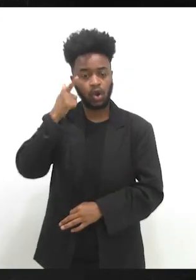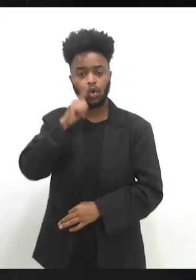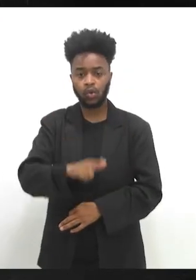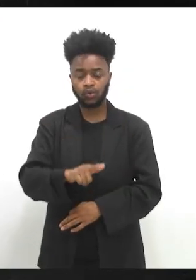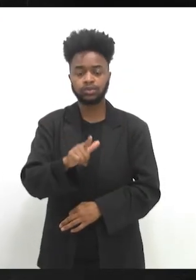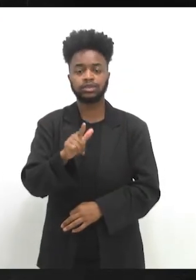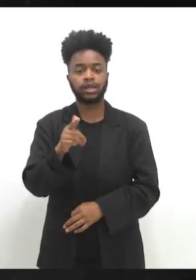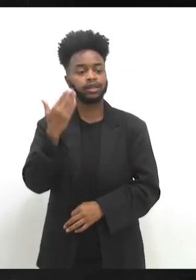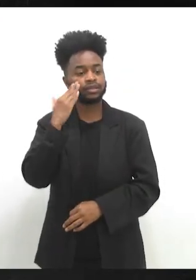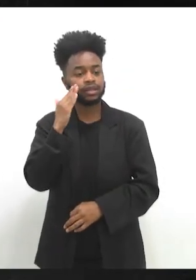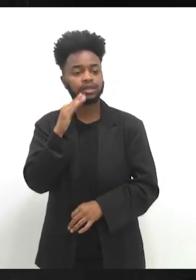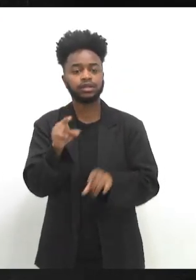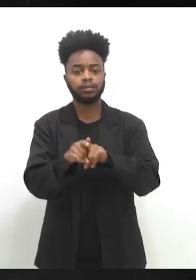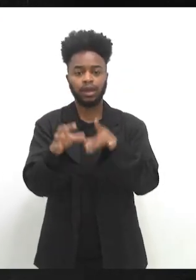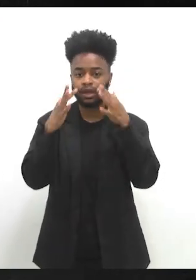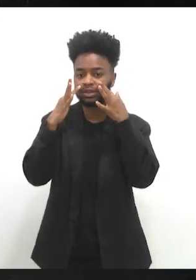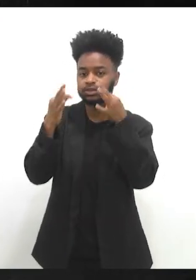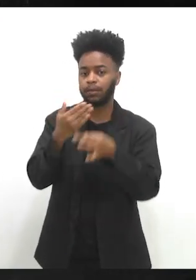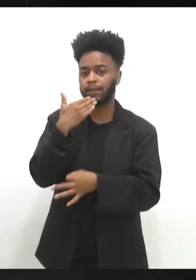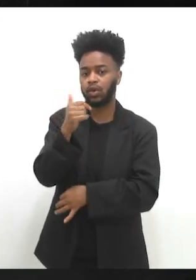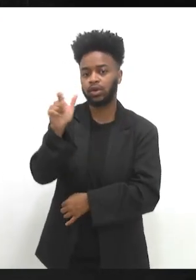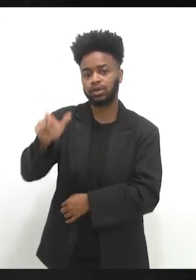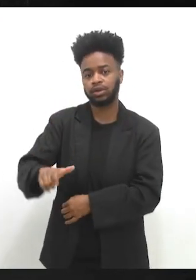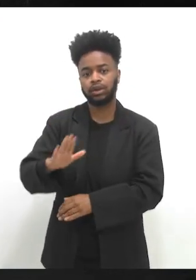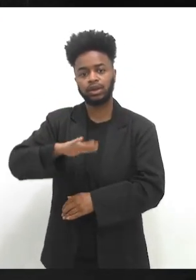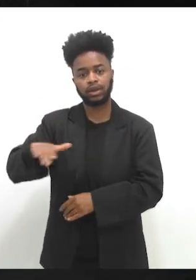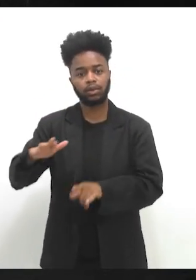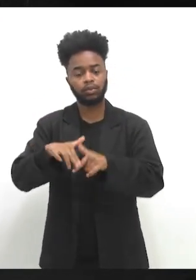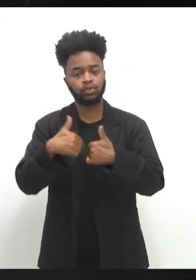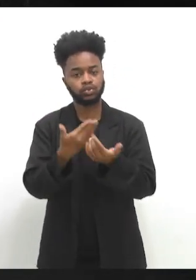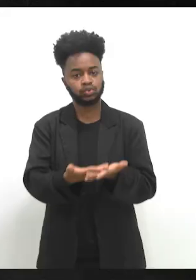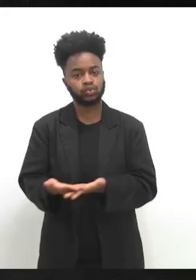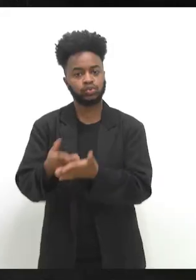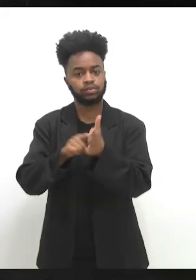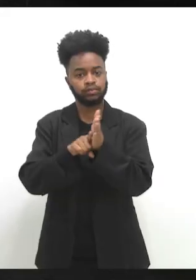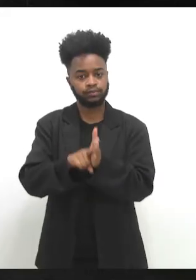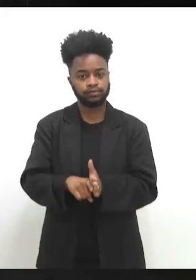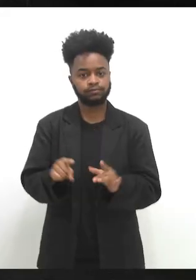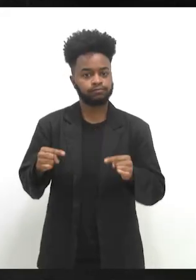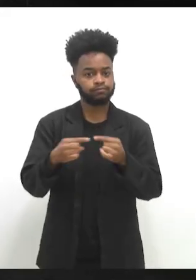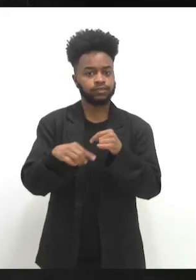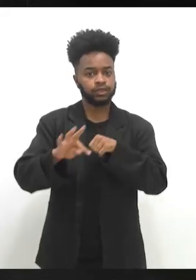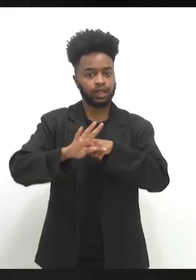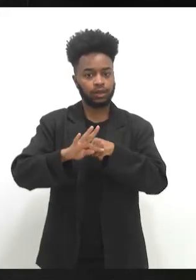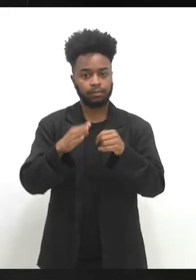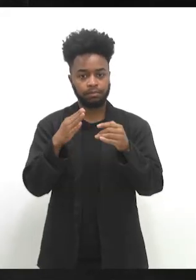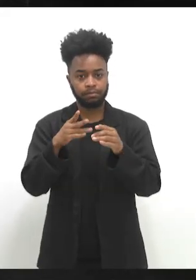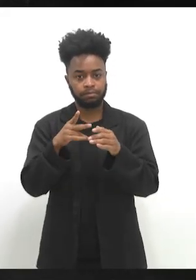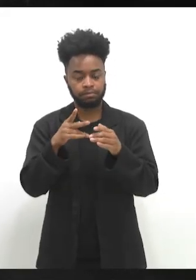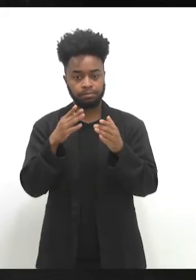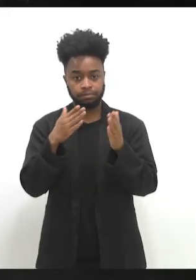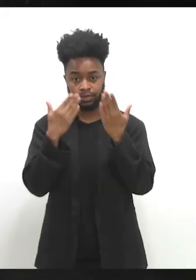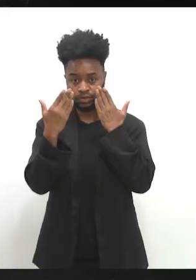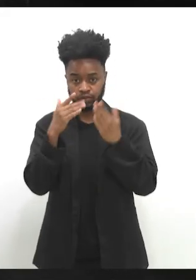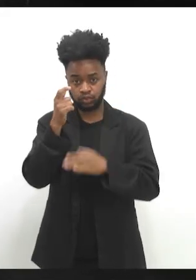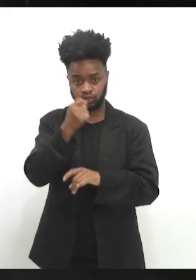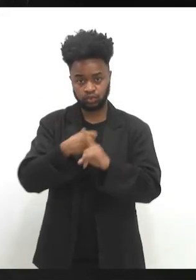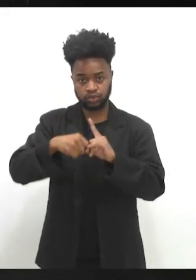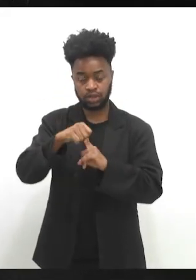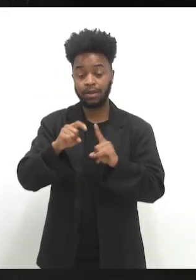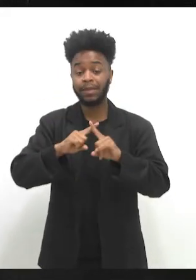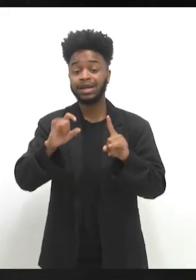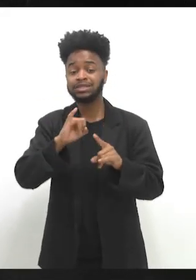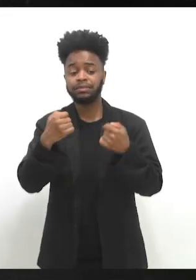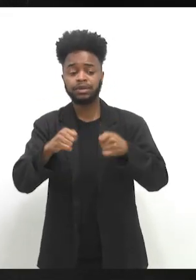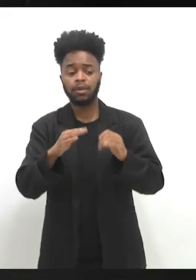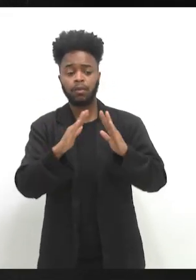vai conseguir alcançar e ouvir melhor essa criança por meio desse estudo que a gente chama de estudo técnico psicossocial. E no caso